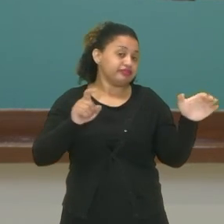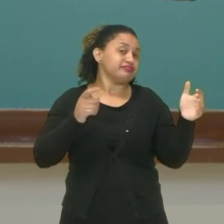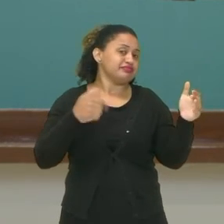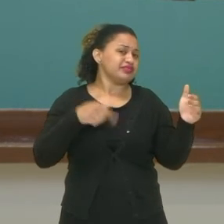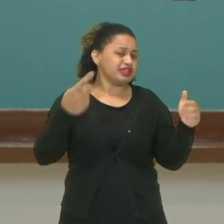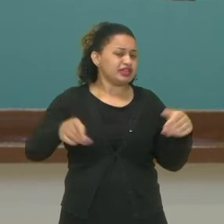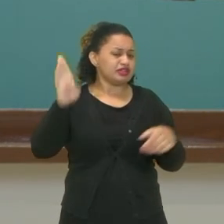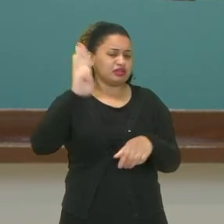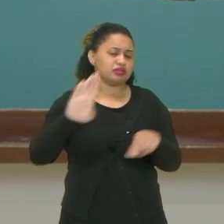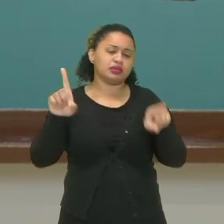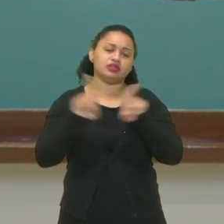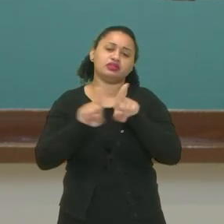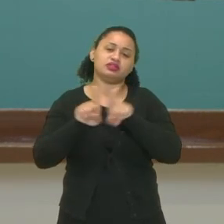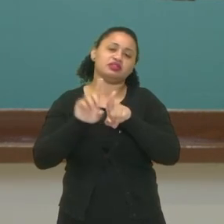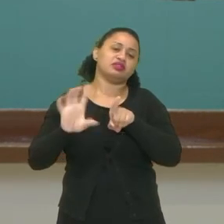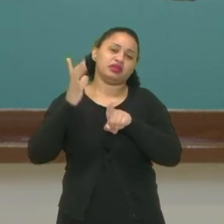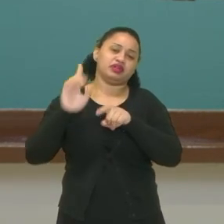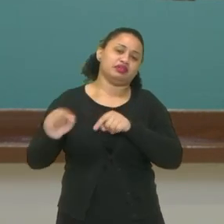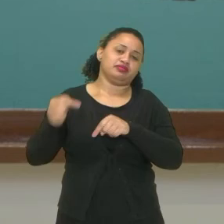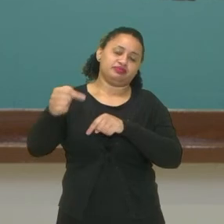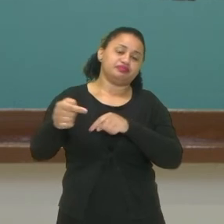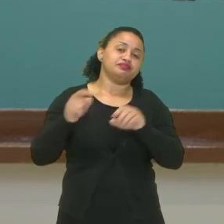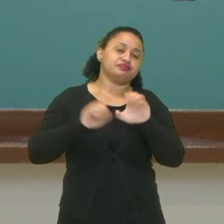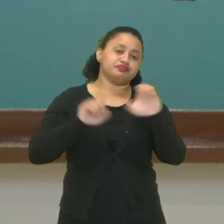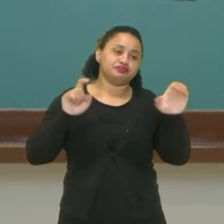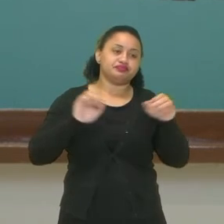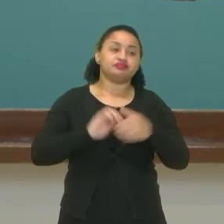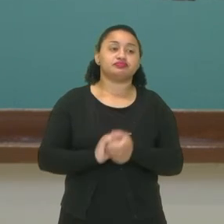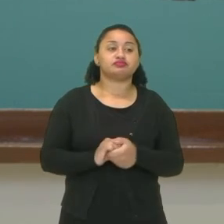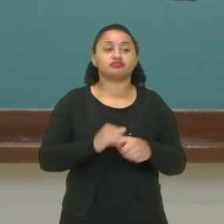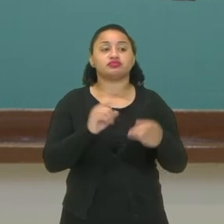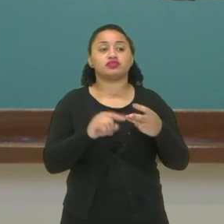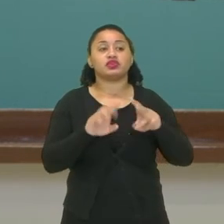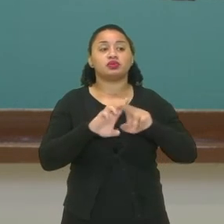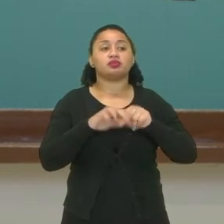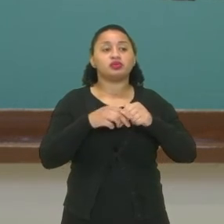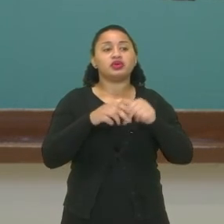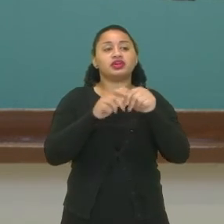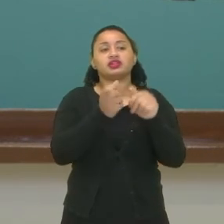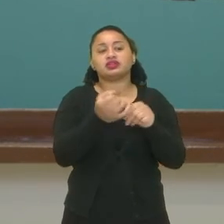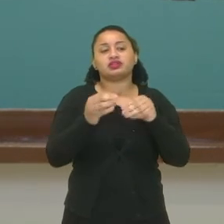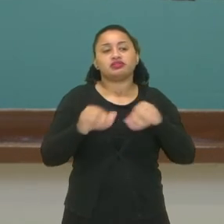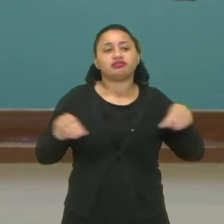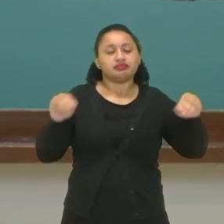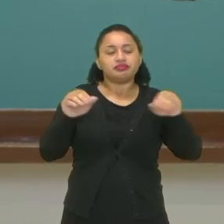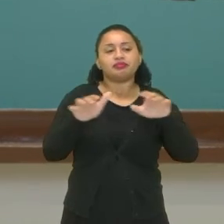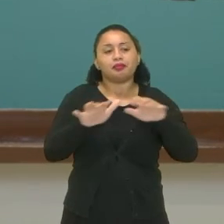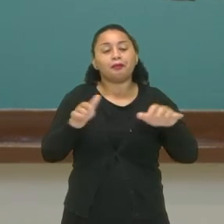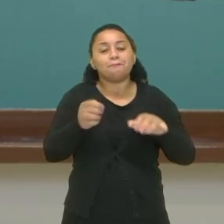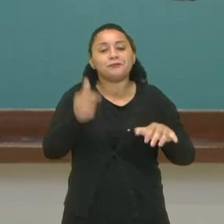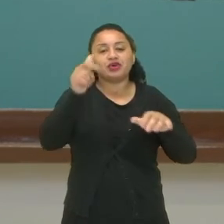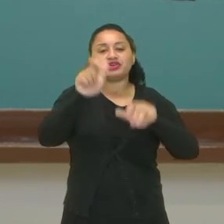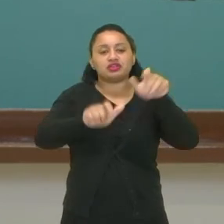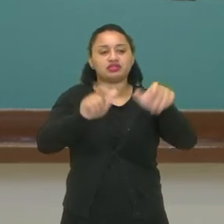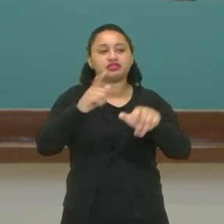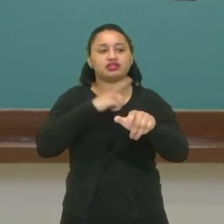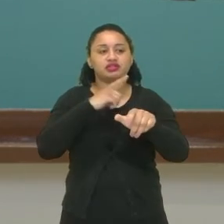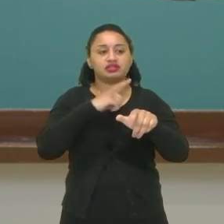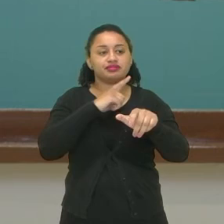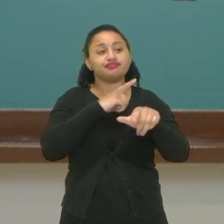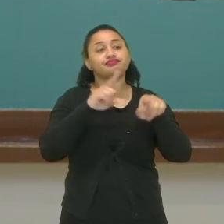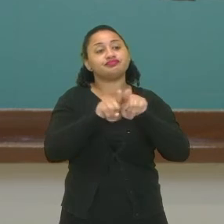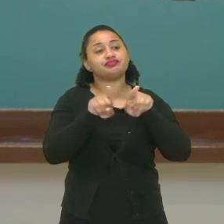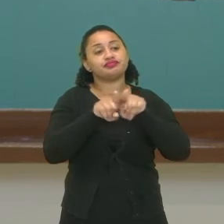Brasil também pós a independência, né? Por isso a concentração de terras em mãos, né, de poucos e as